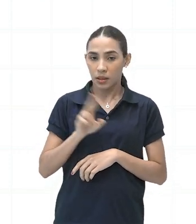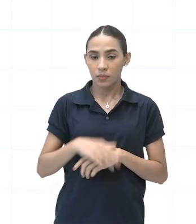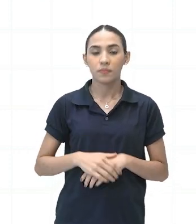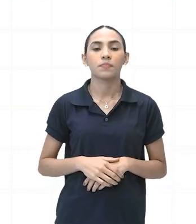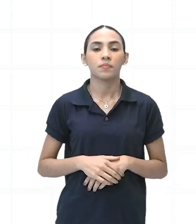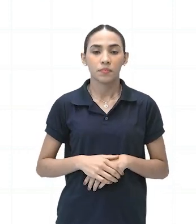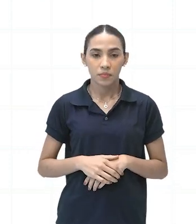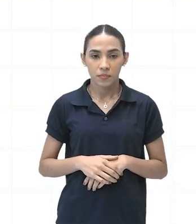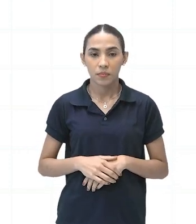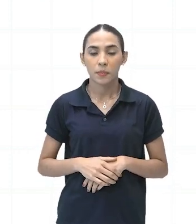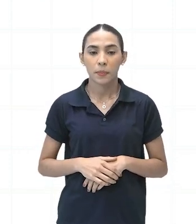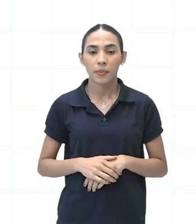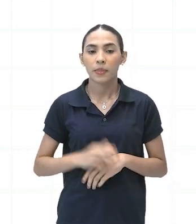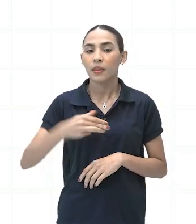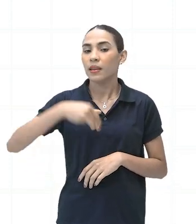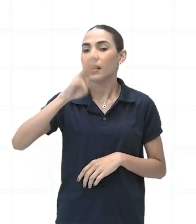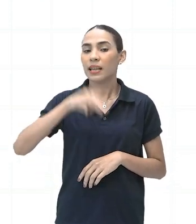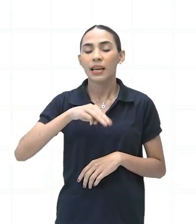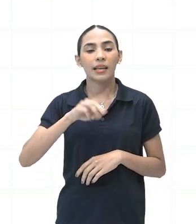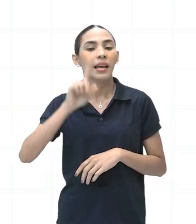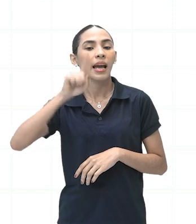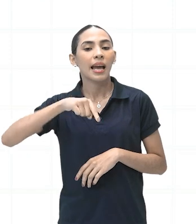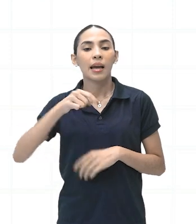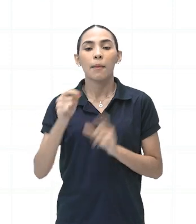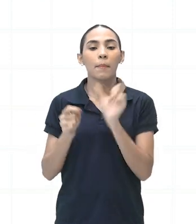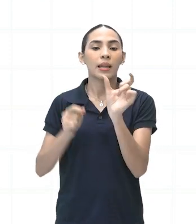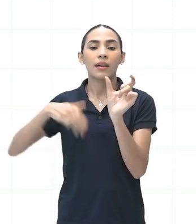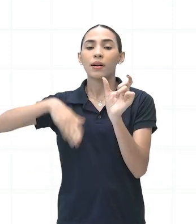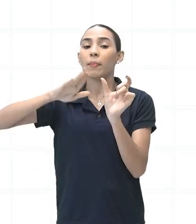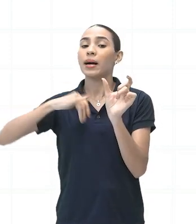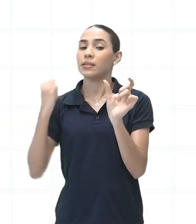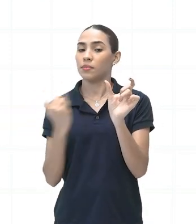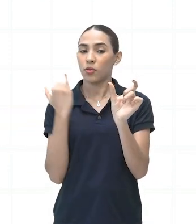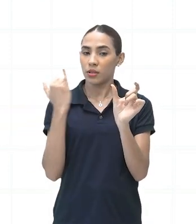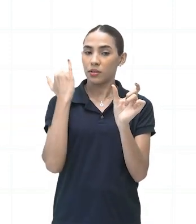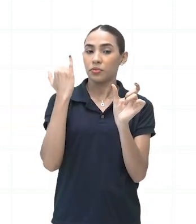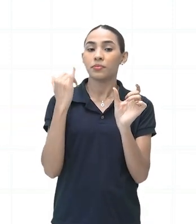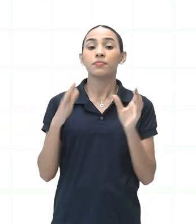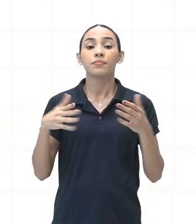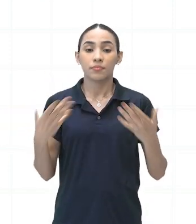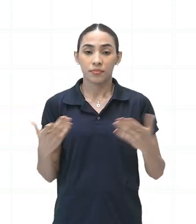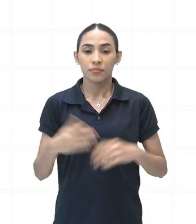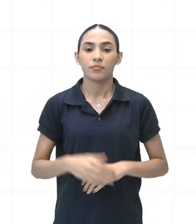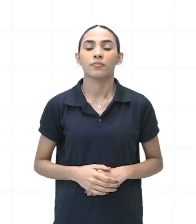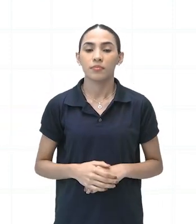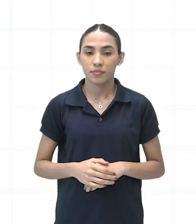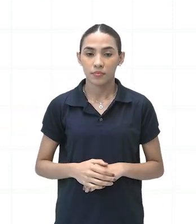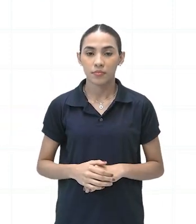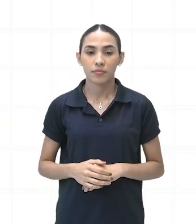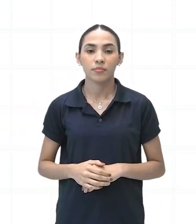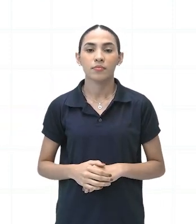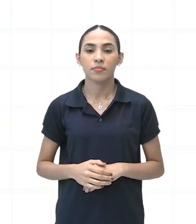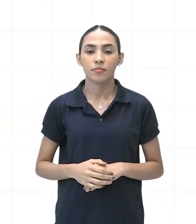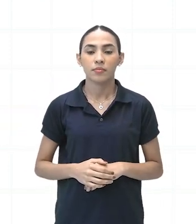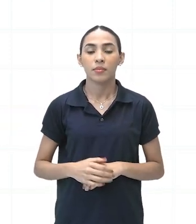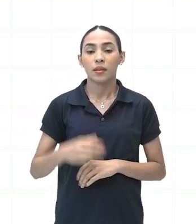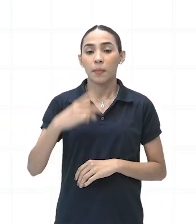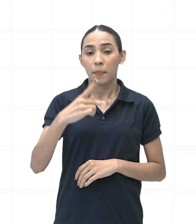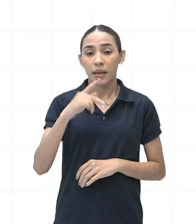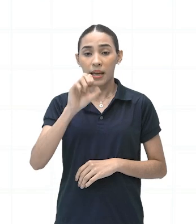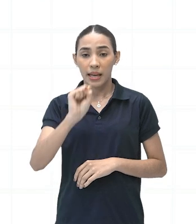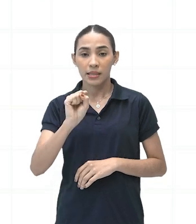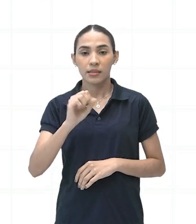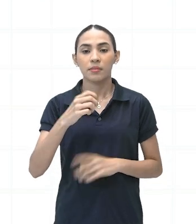caso do predicado nominal, quem que é o núcleo do predicado nominal? É justamente o predicativo do sujeito.